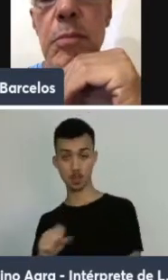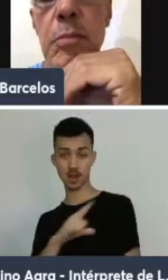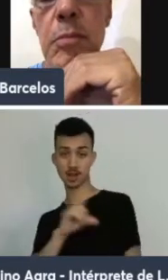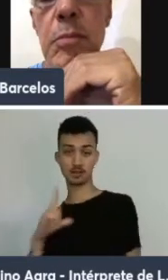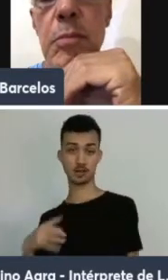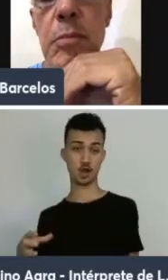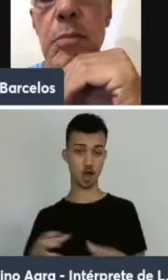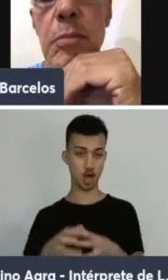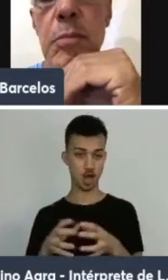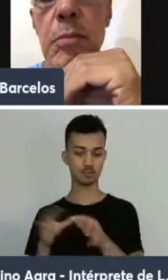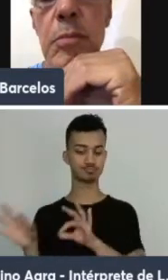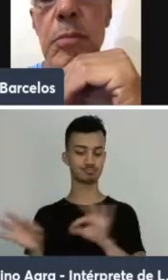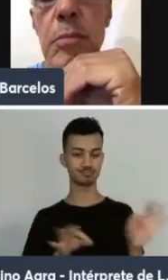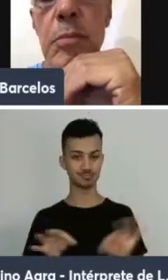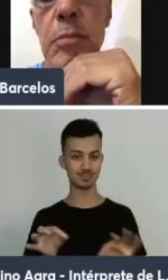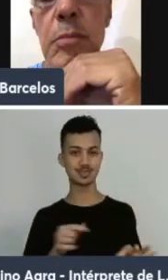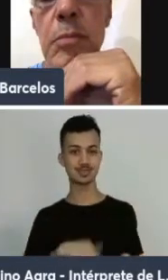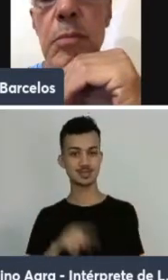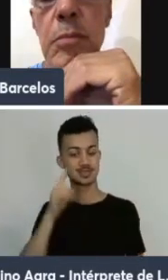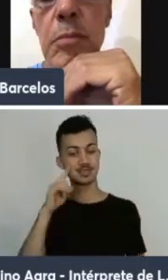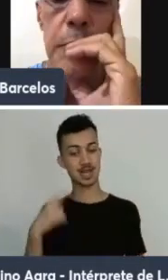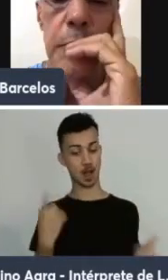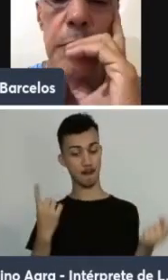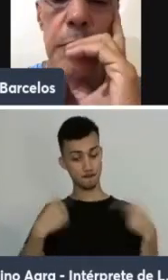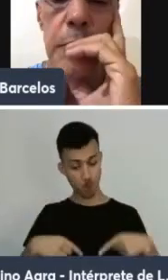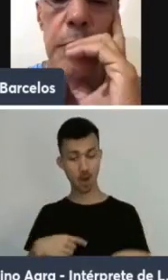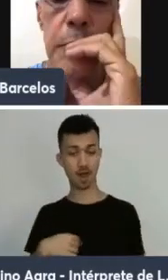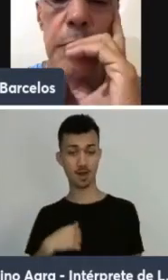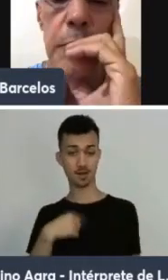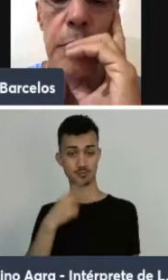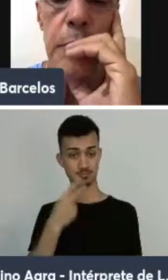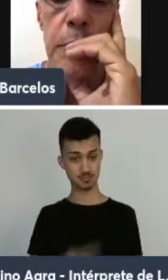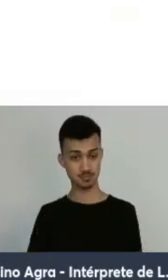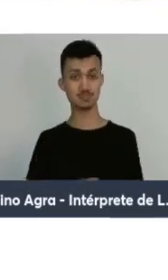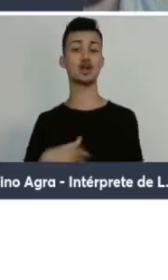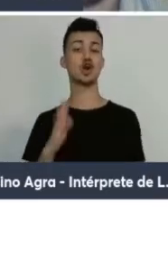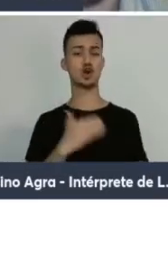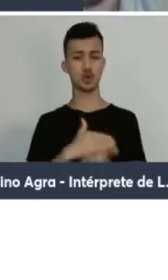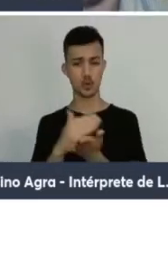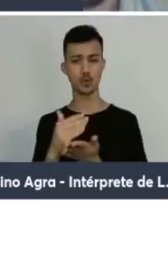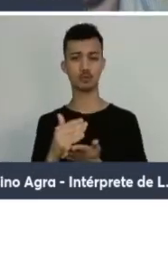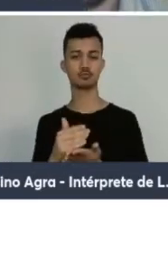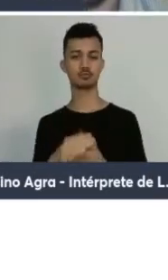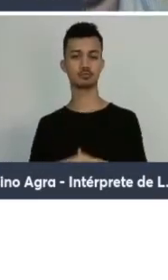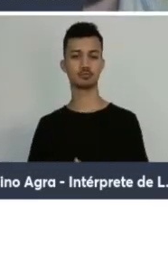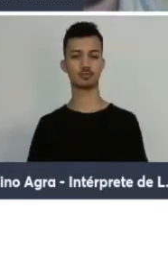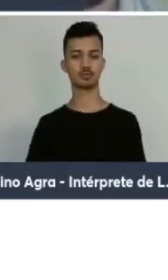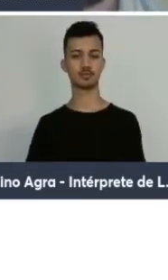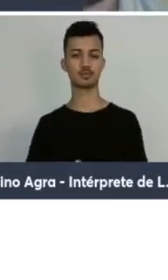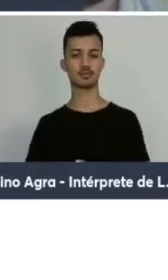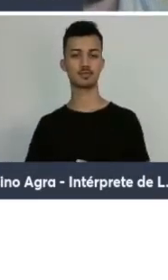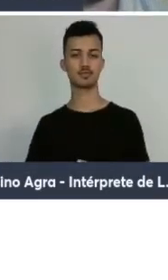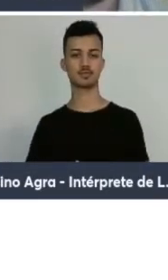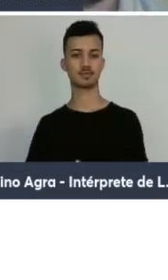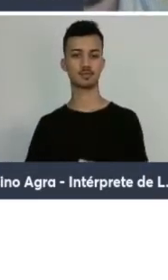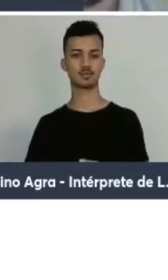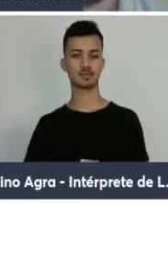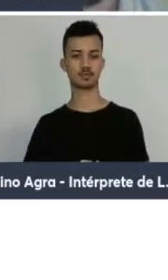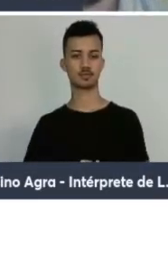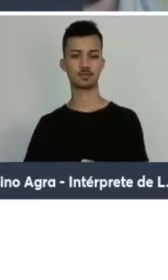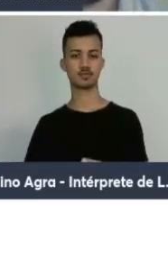organizados, tendências organizadas políticas. Inclusive, estavam começando a se manifestar. Convergência Socialista, a